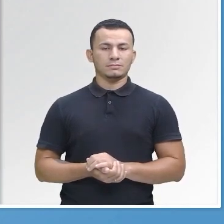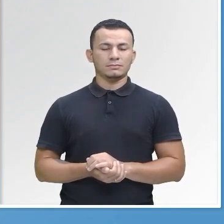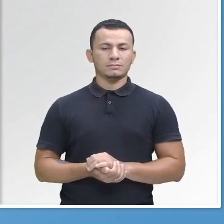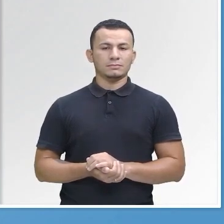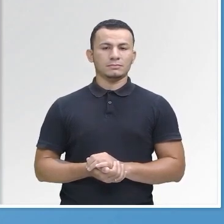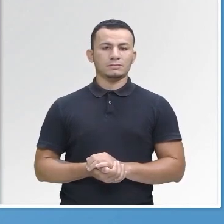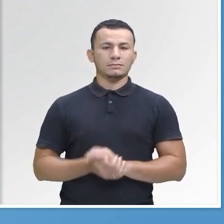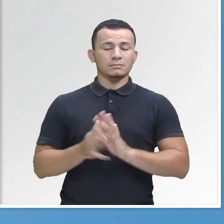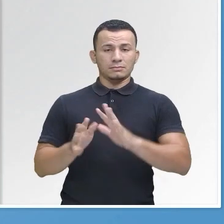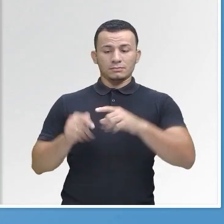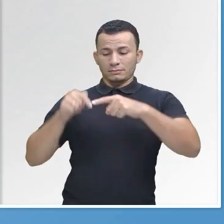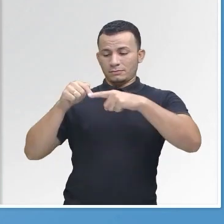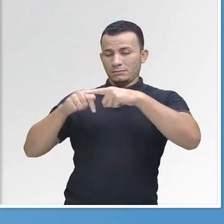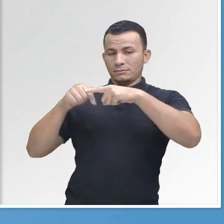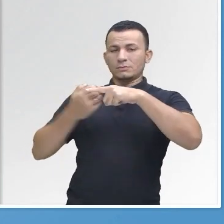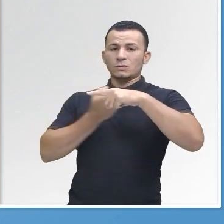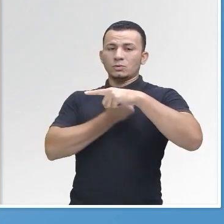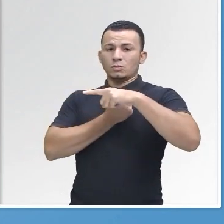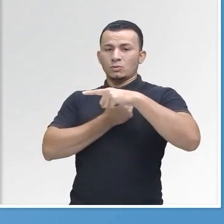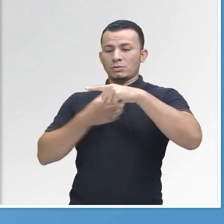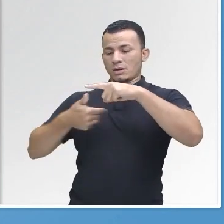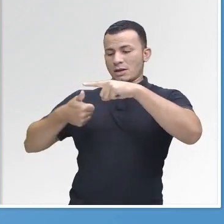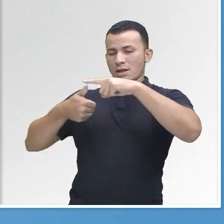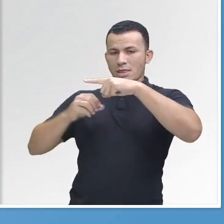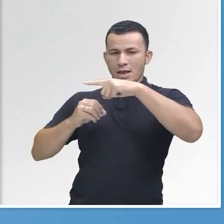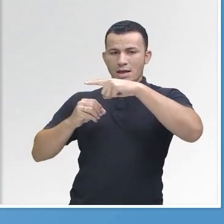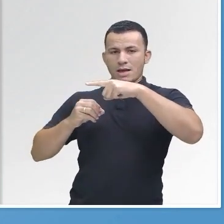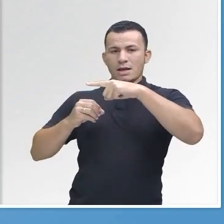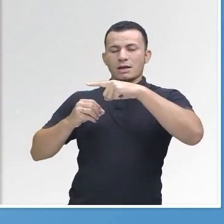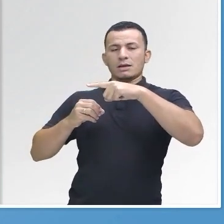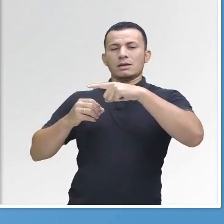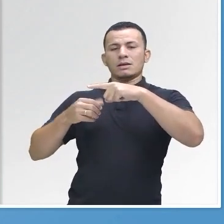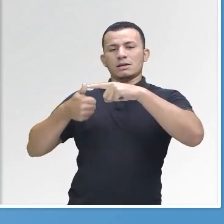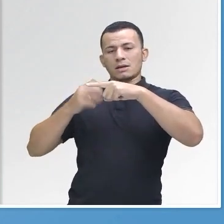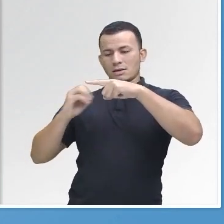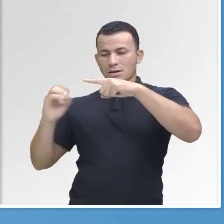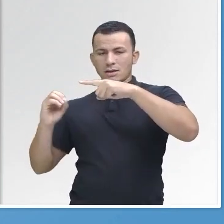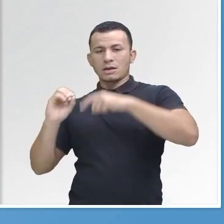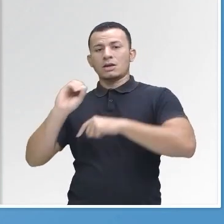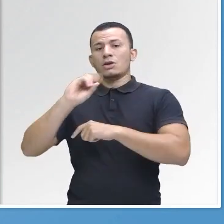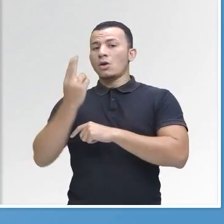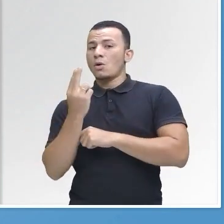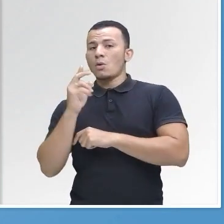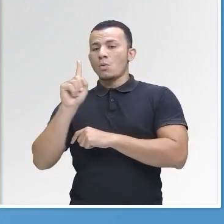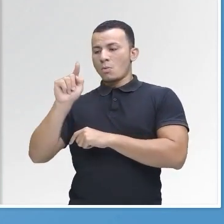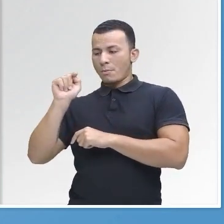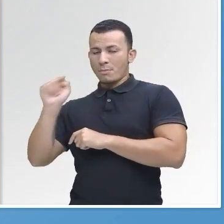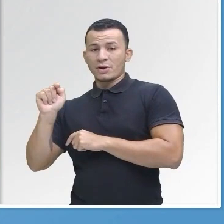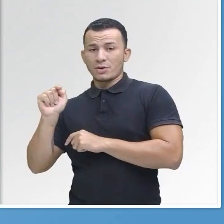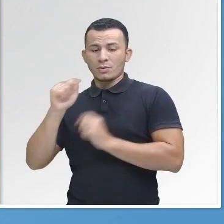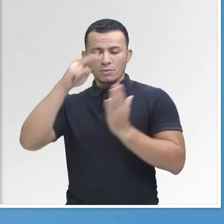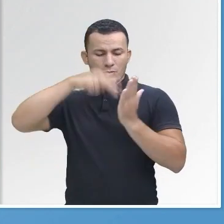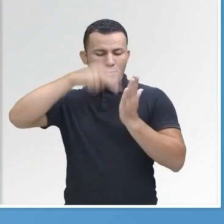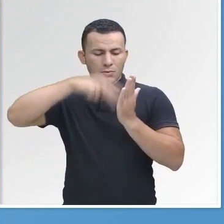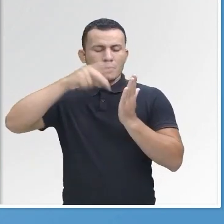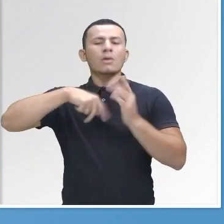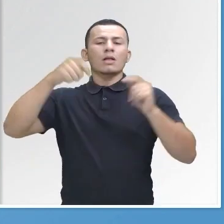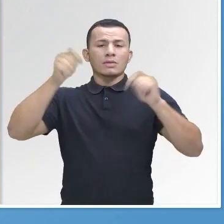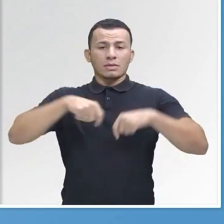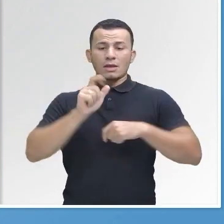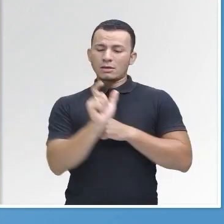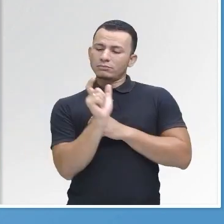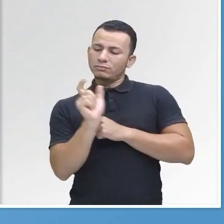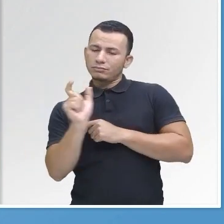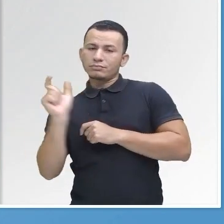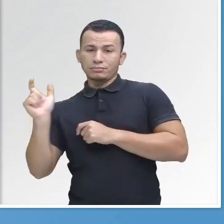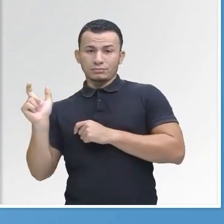Quando o denominador de uma fração é 10, 100 ou 1000, lemos o numerador dessa fração